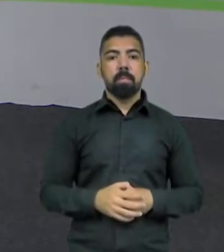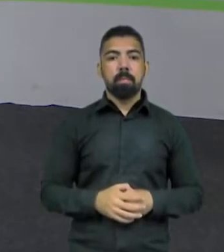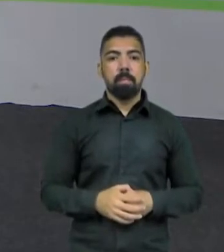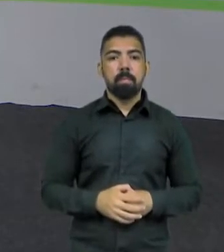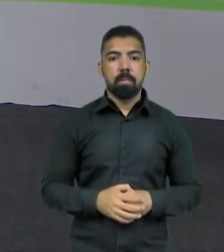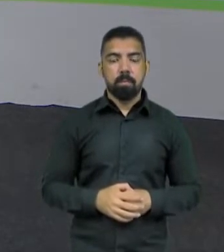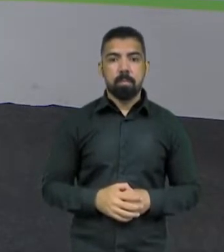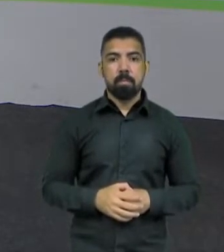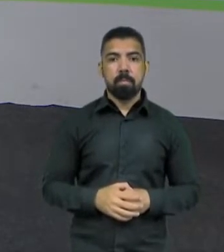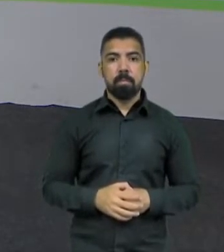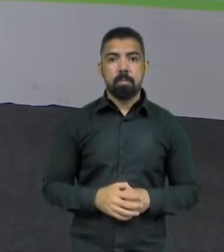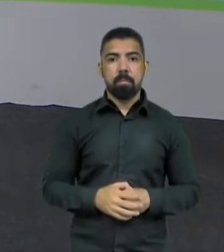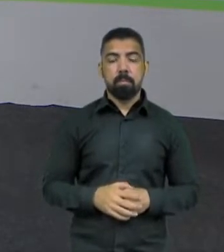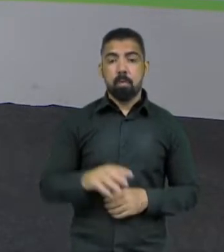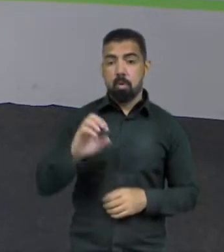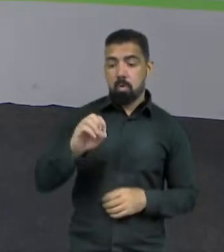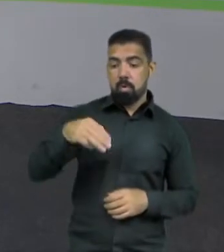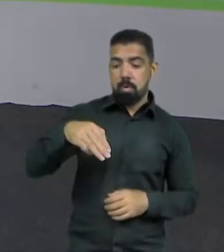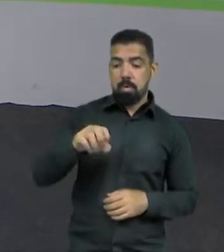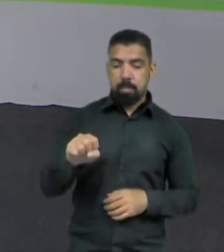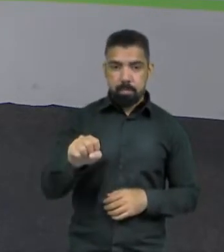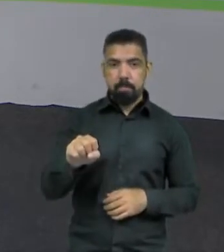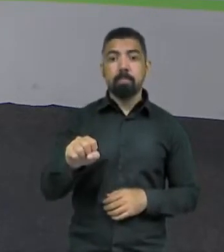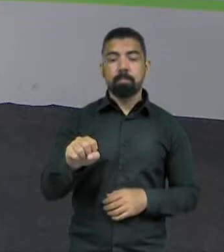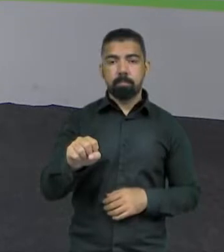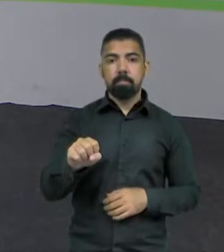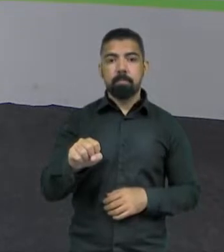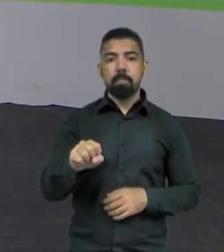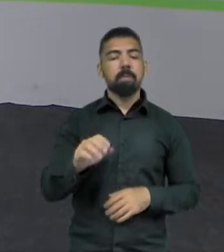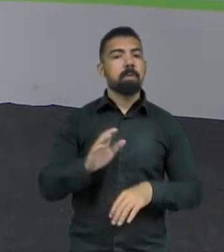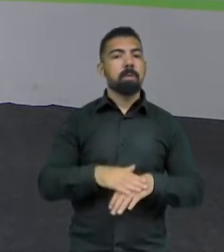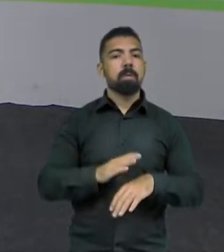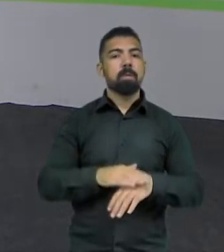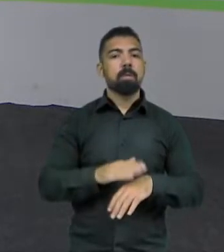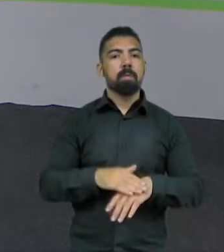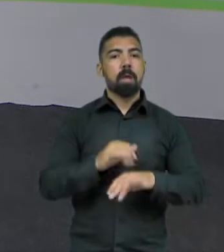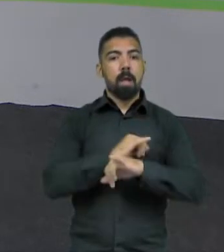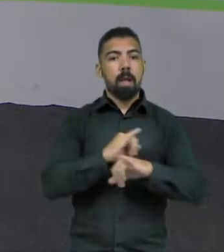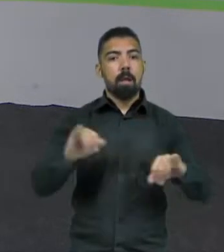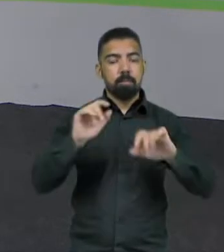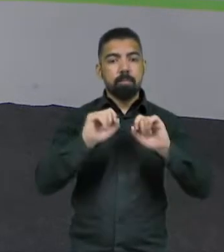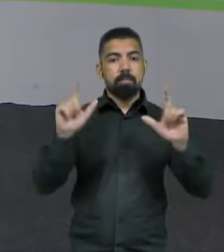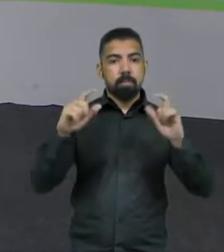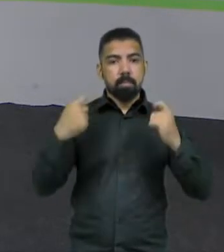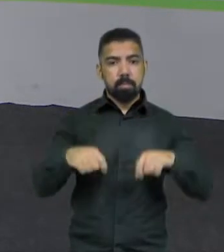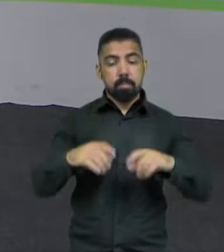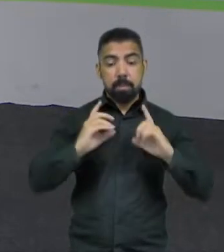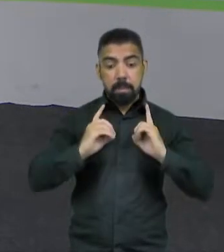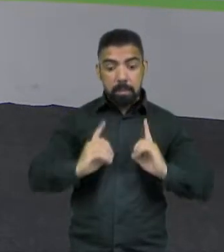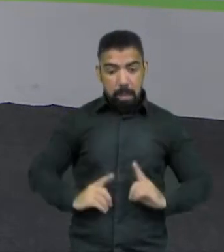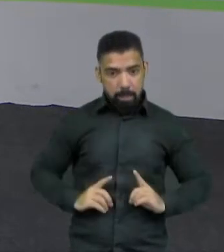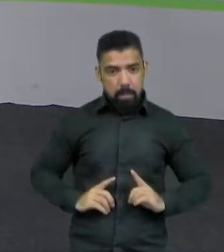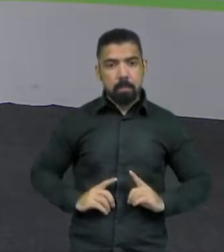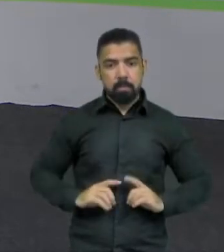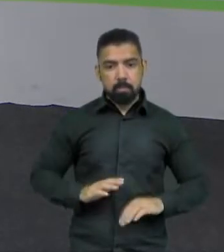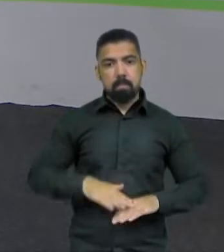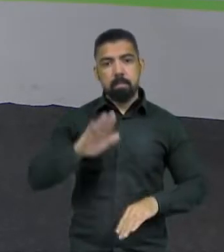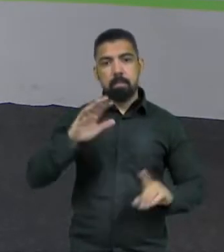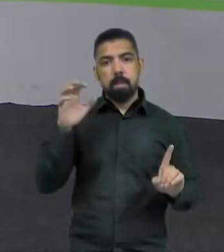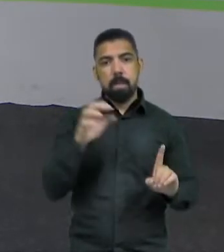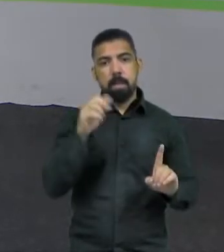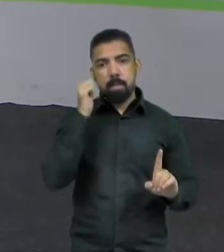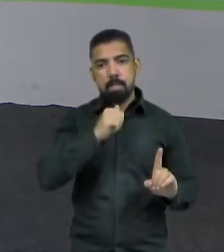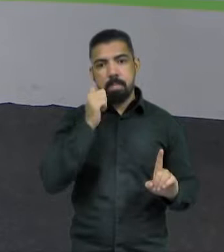A Organização Mundial da Saúde faz um alerta. A depressão está atingindo mais as